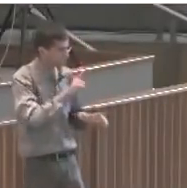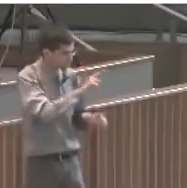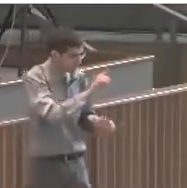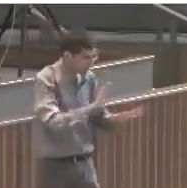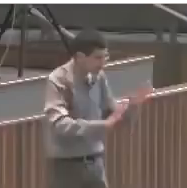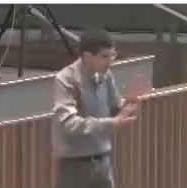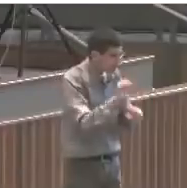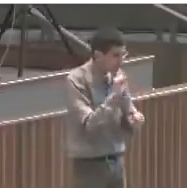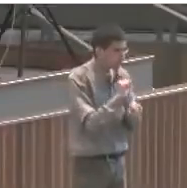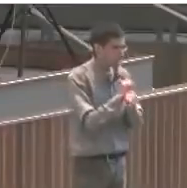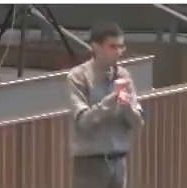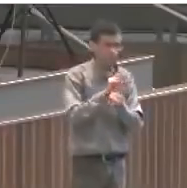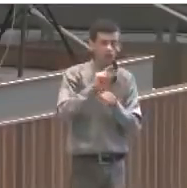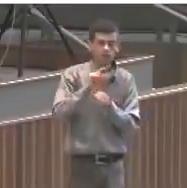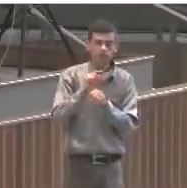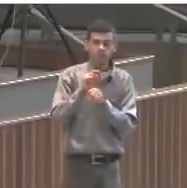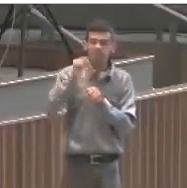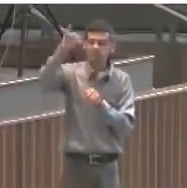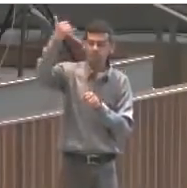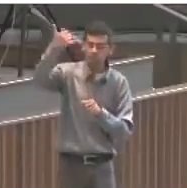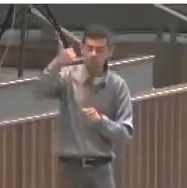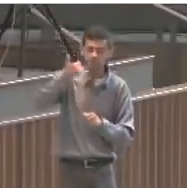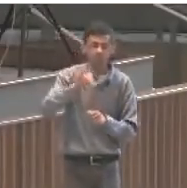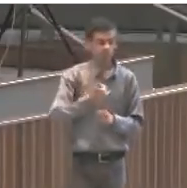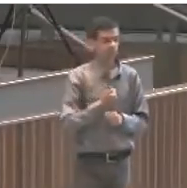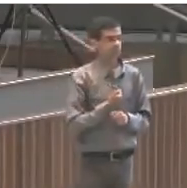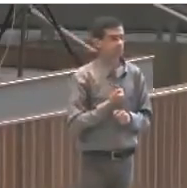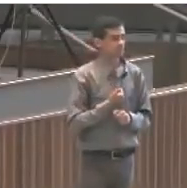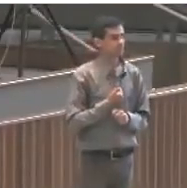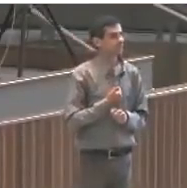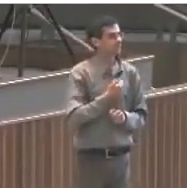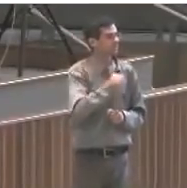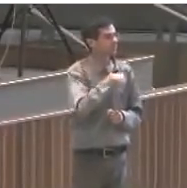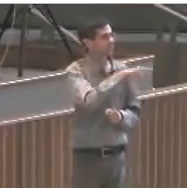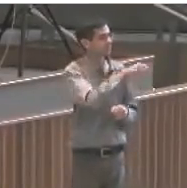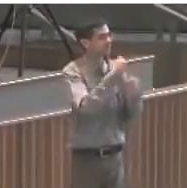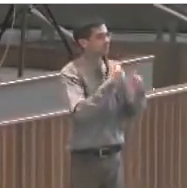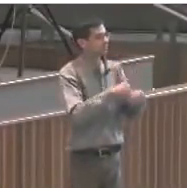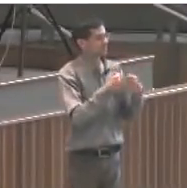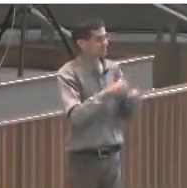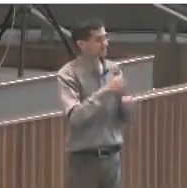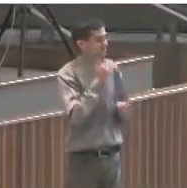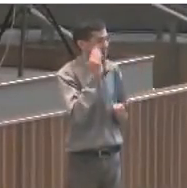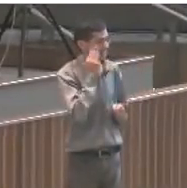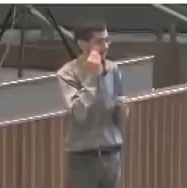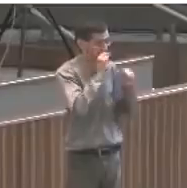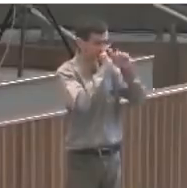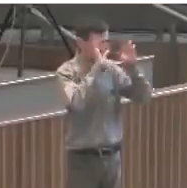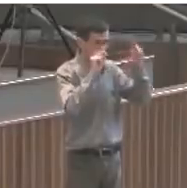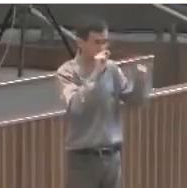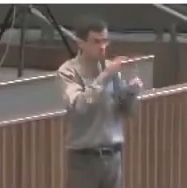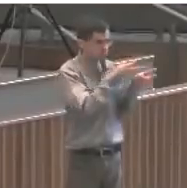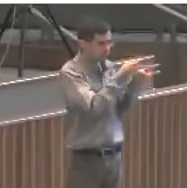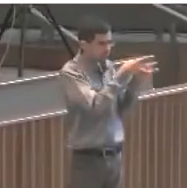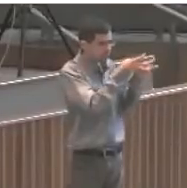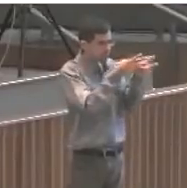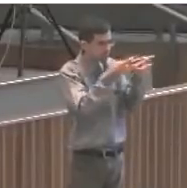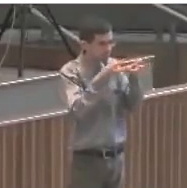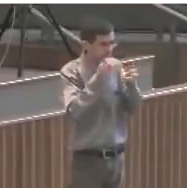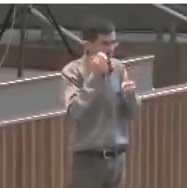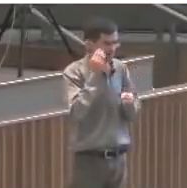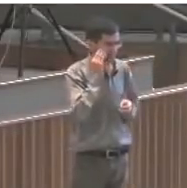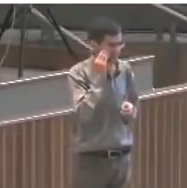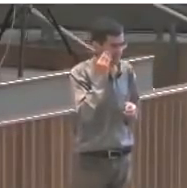isso então você precisa olhar qual é a mais são os fatos a interpretação